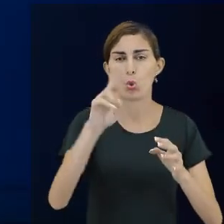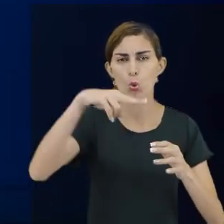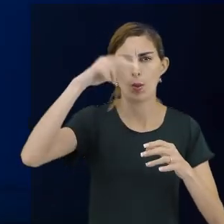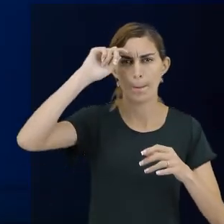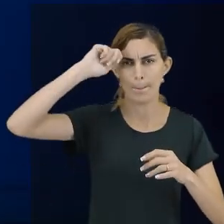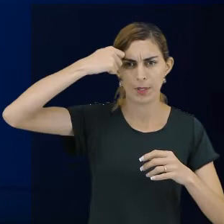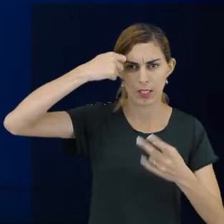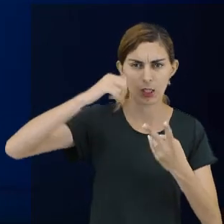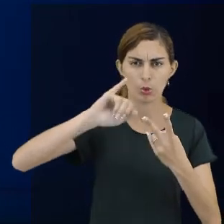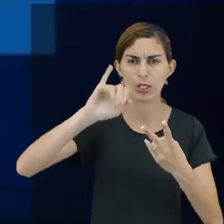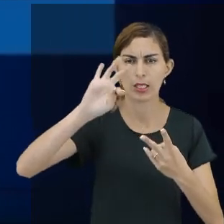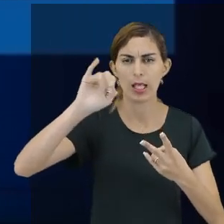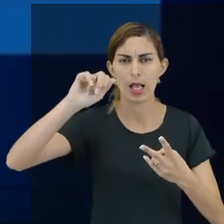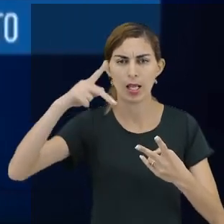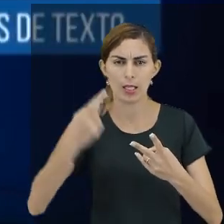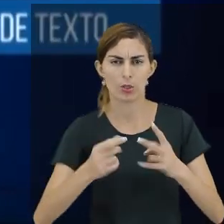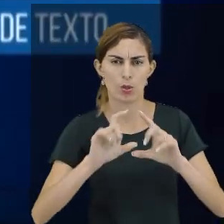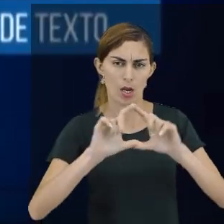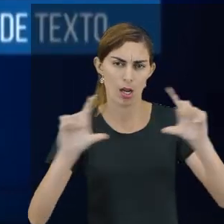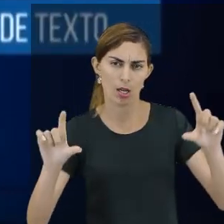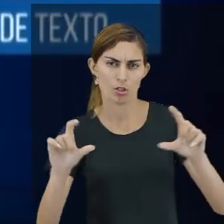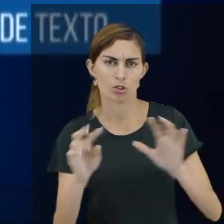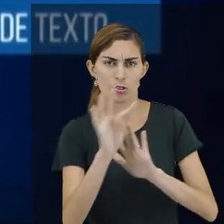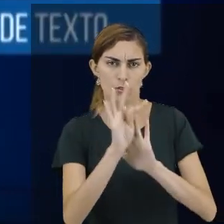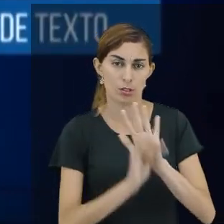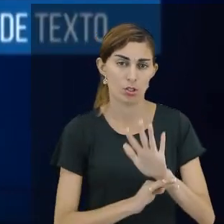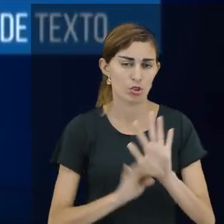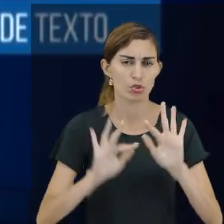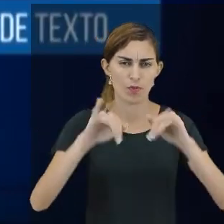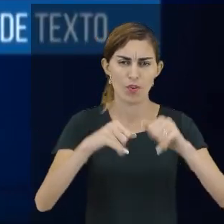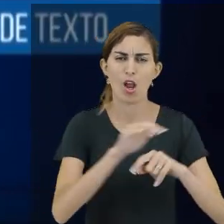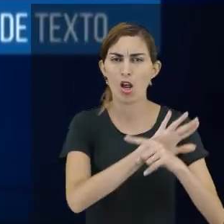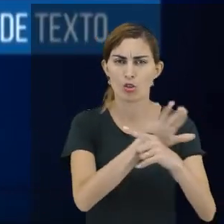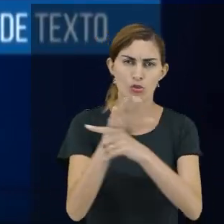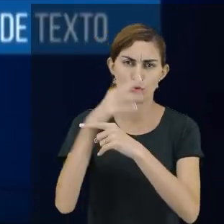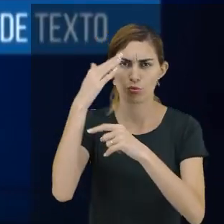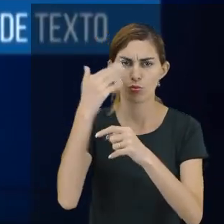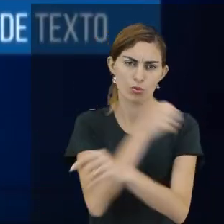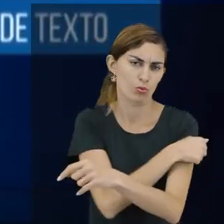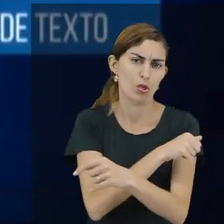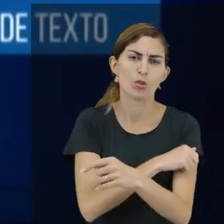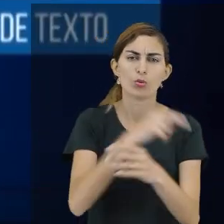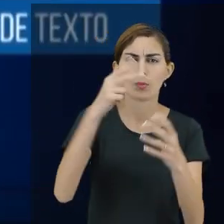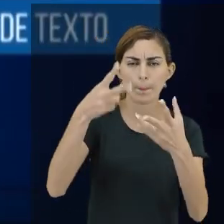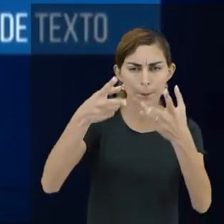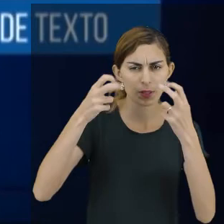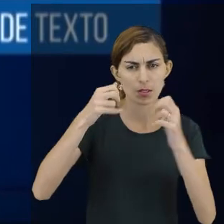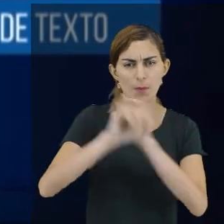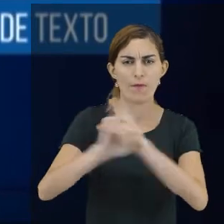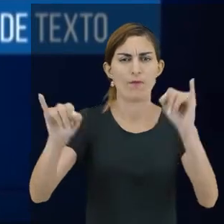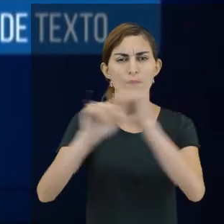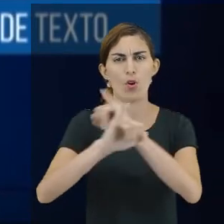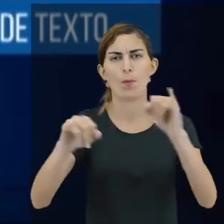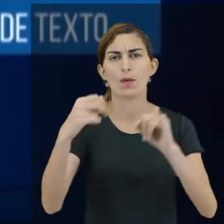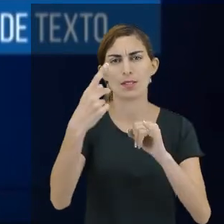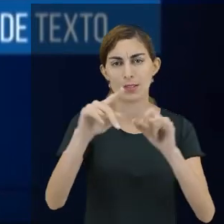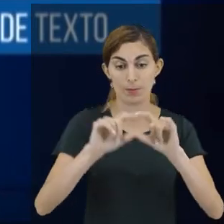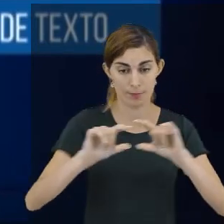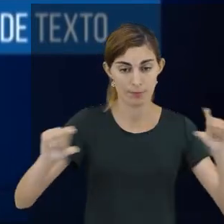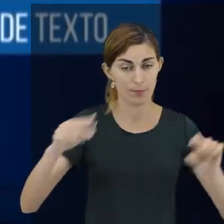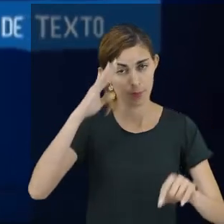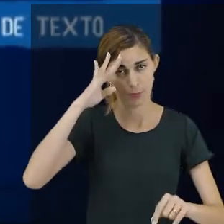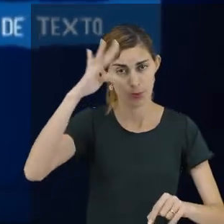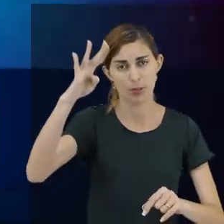Use negrito, itálico, caixas de texto. Enfim, ajude o estudante a perceber que aquelas informações são